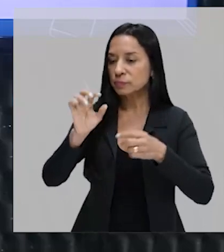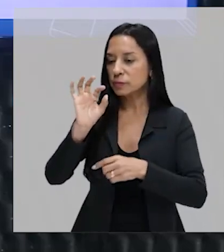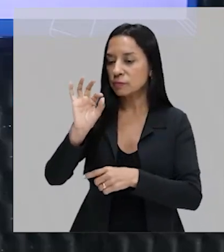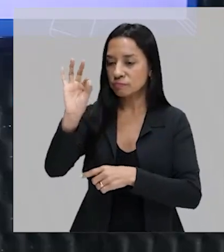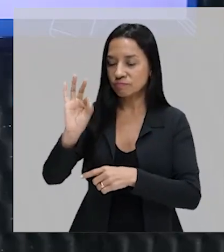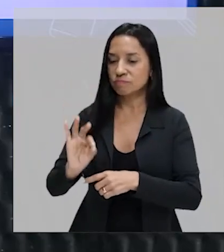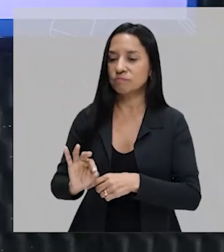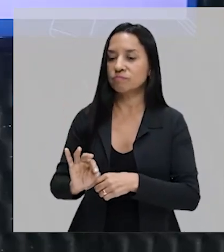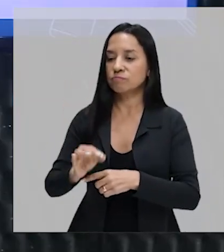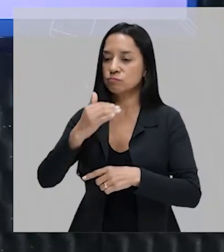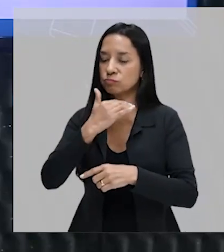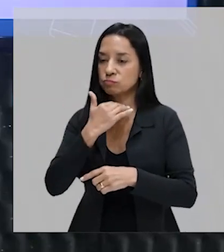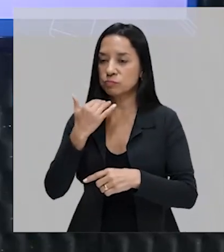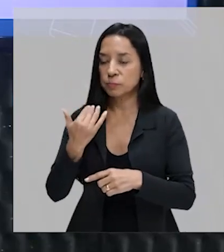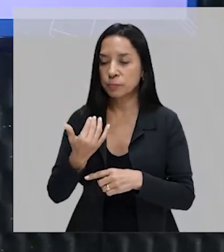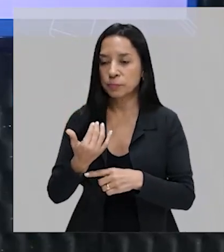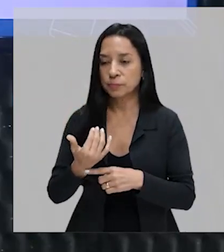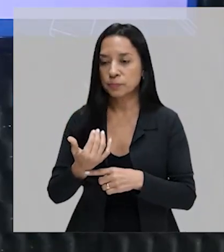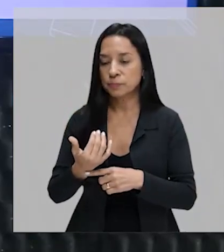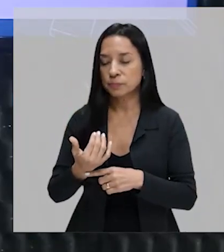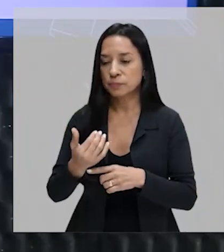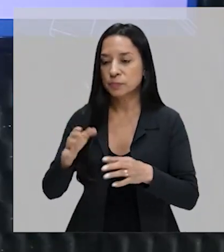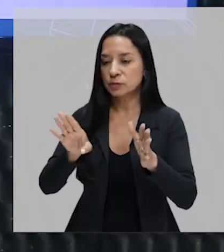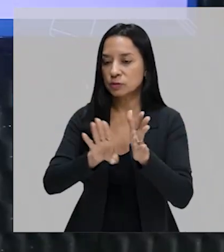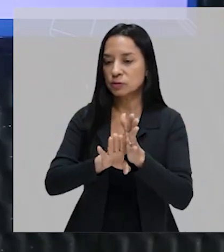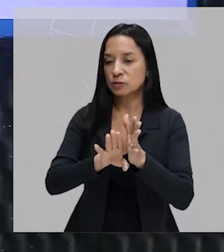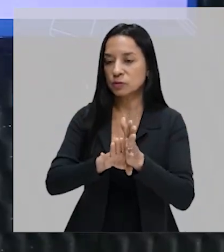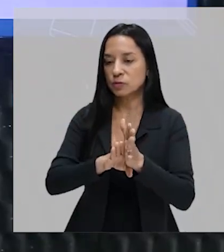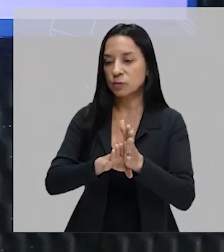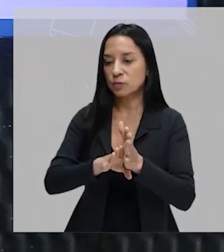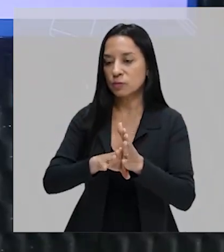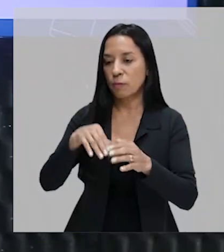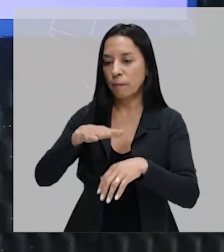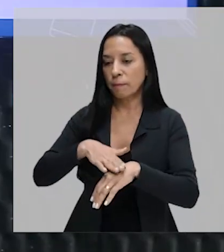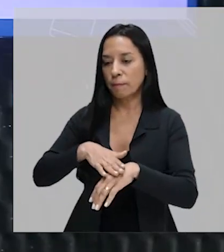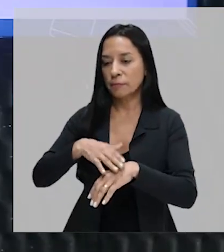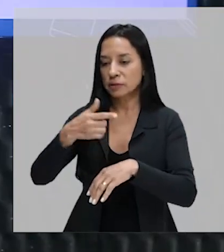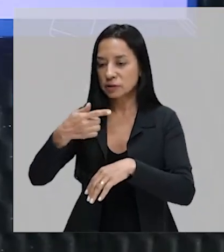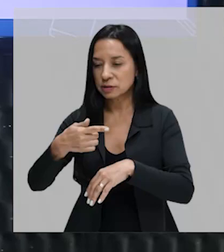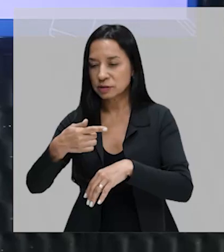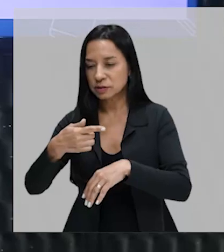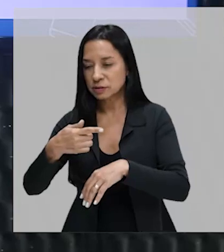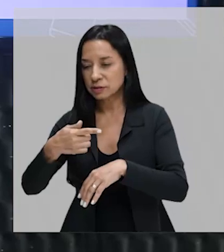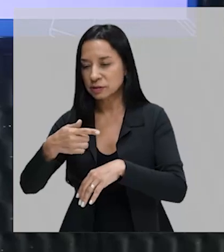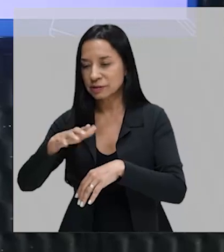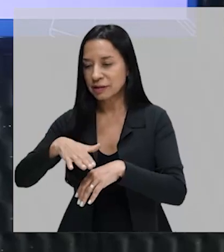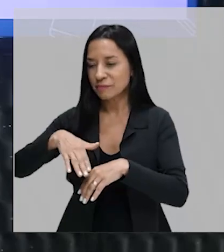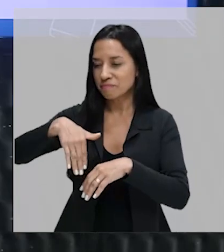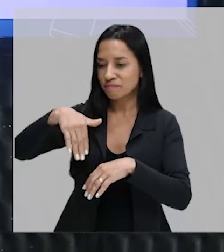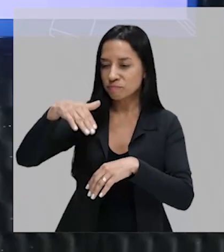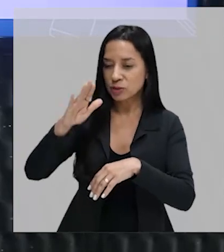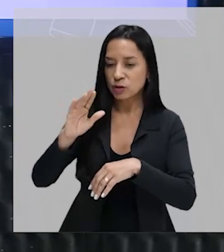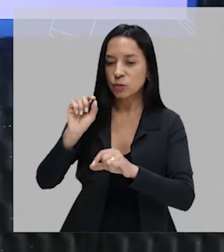de mortalidade, ela chegou a ser 7 vezes maior do que a população geral